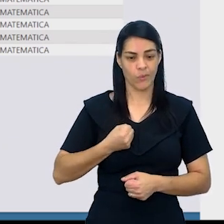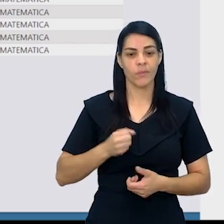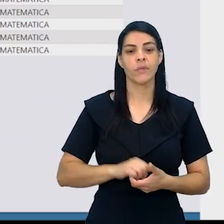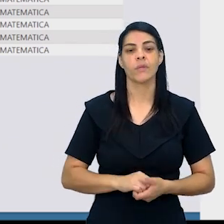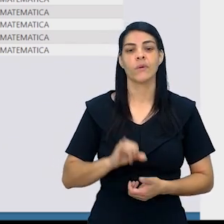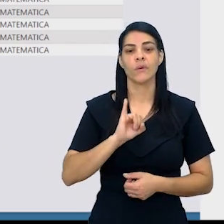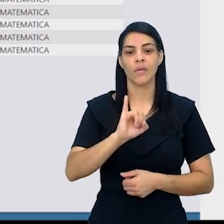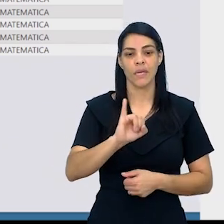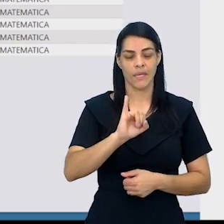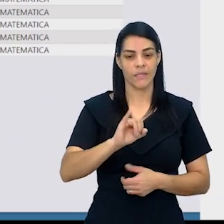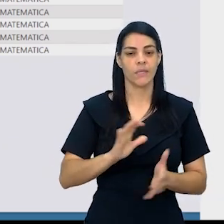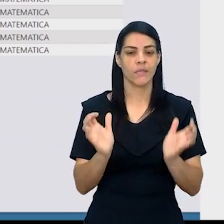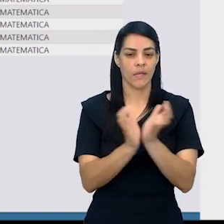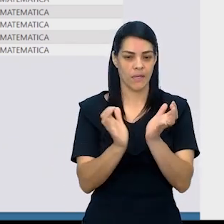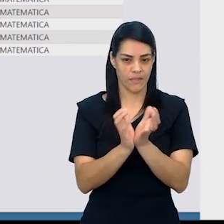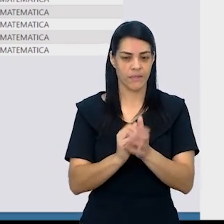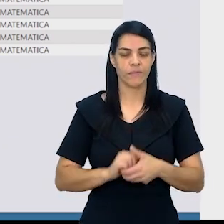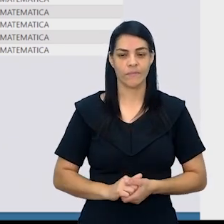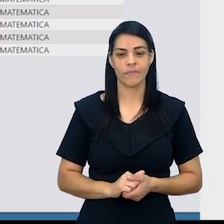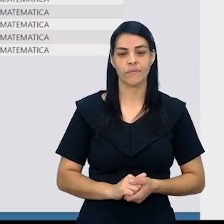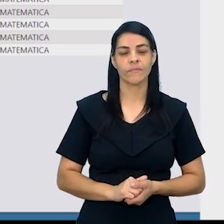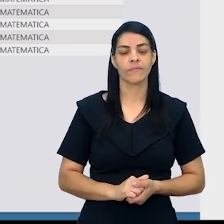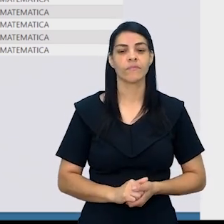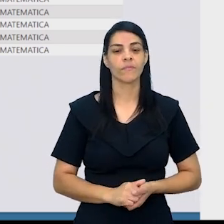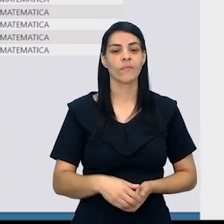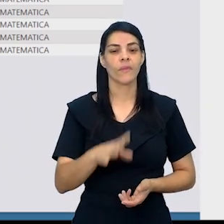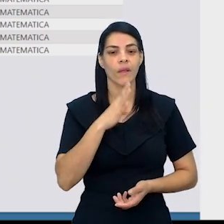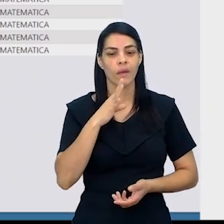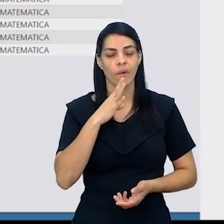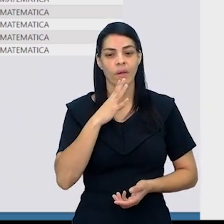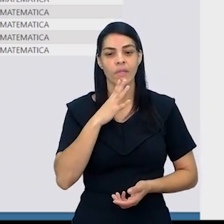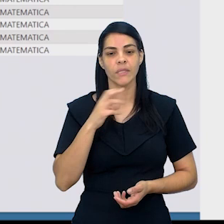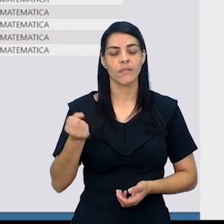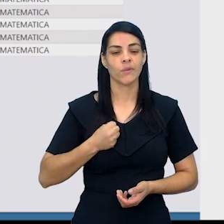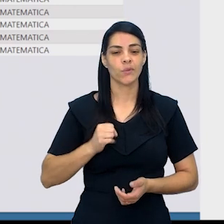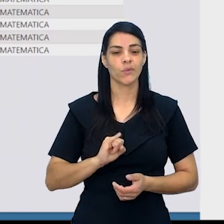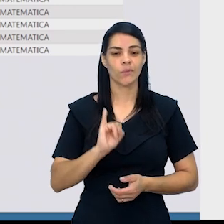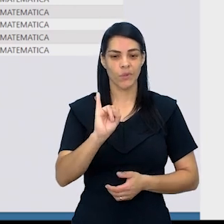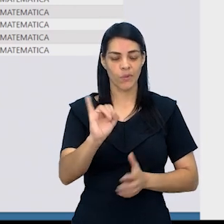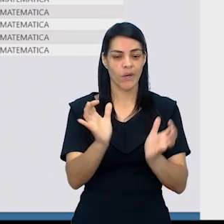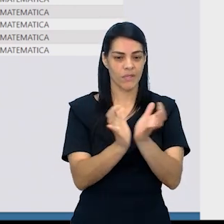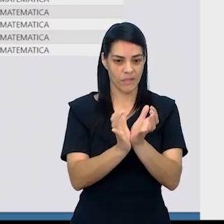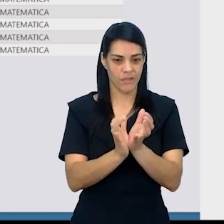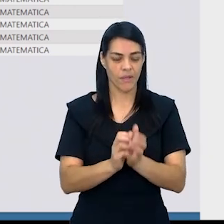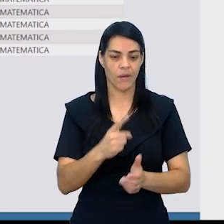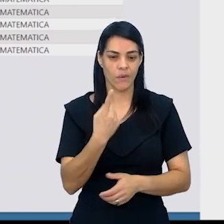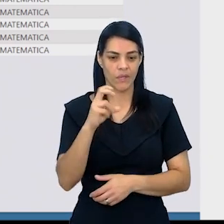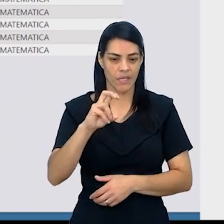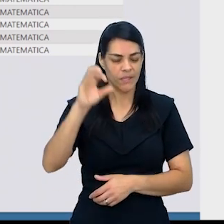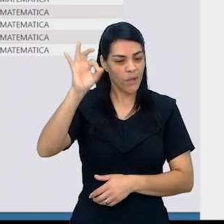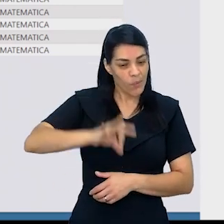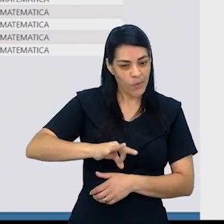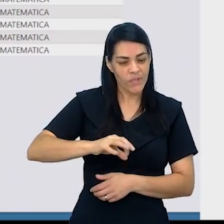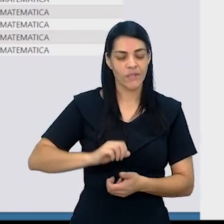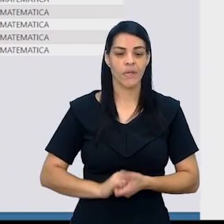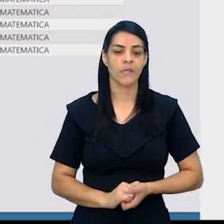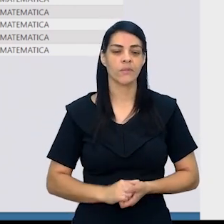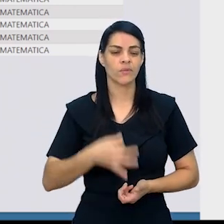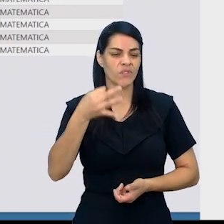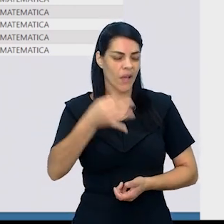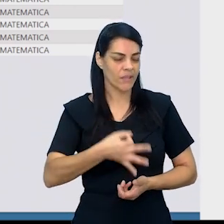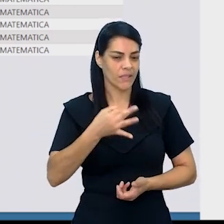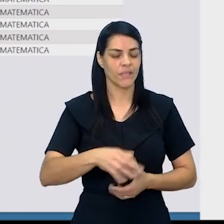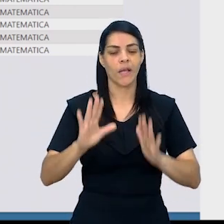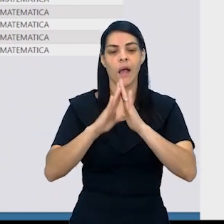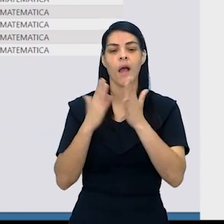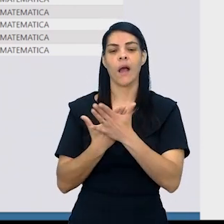reconhecer aí um número irracional 15% de acerto e aqui mais dessa escola